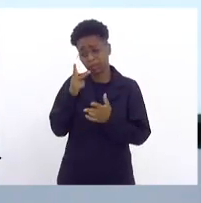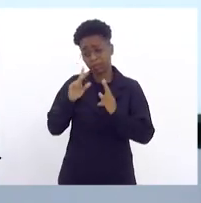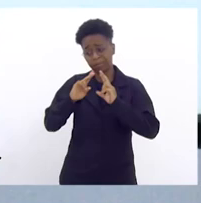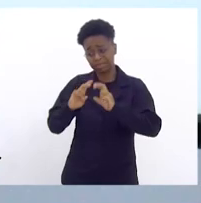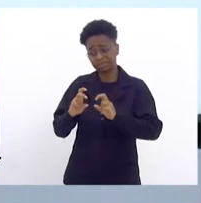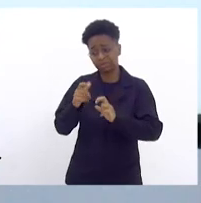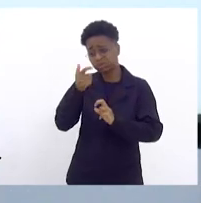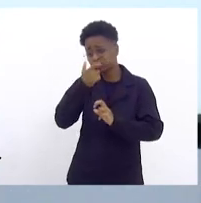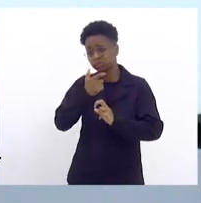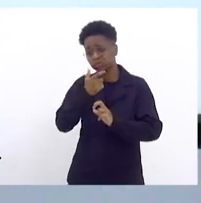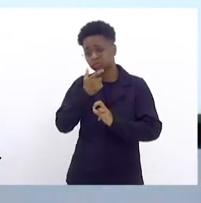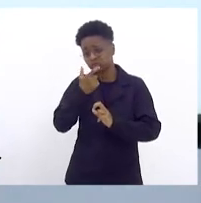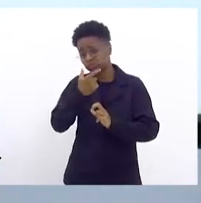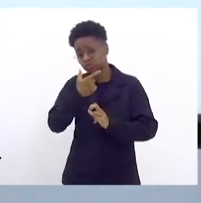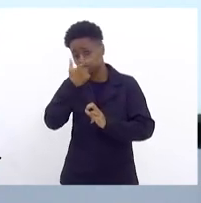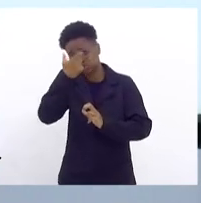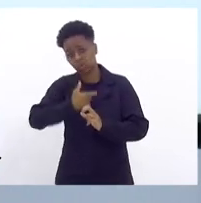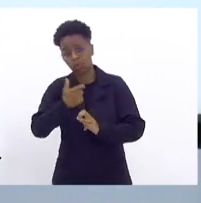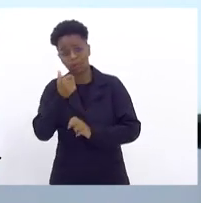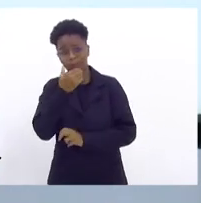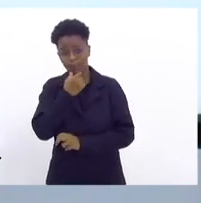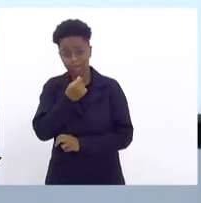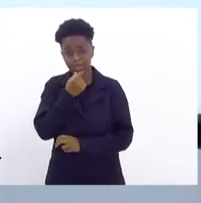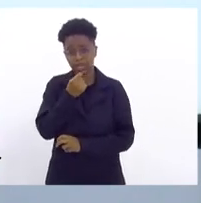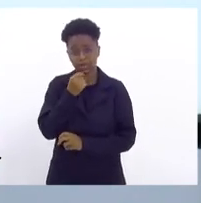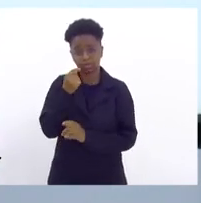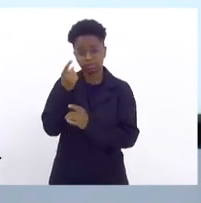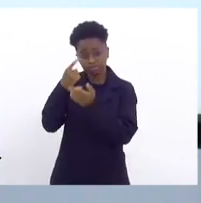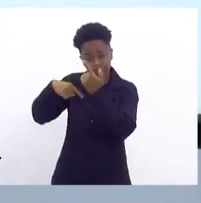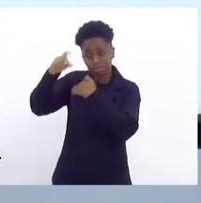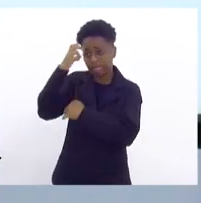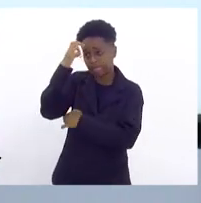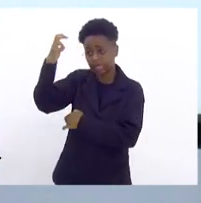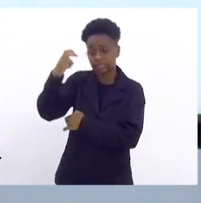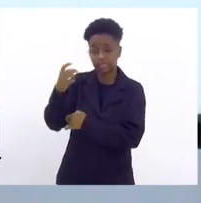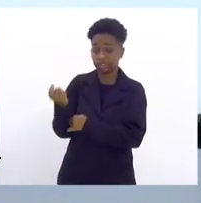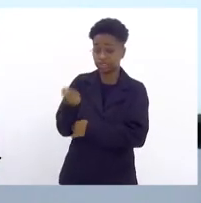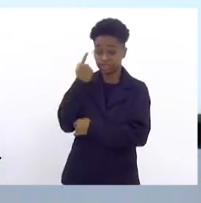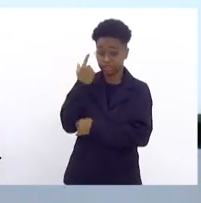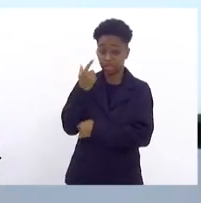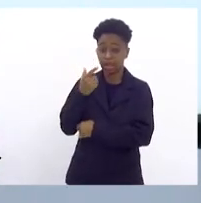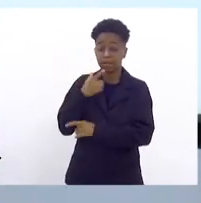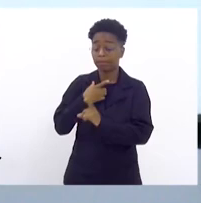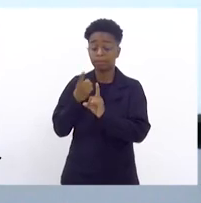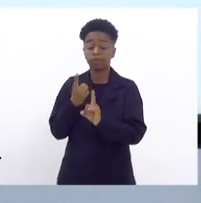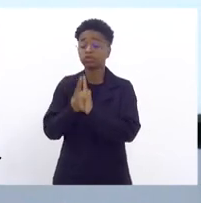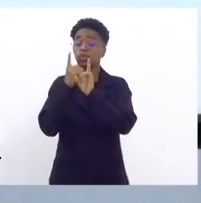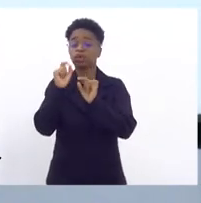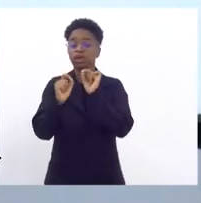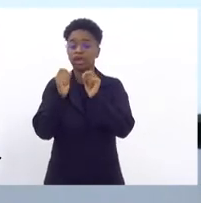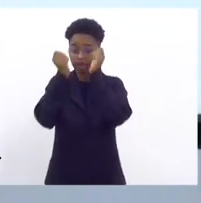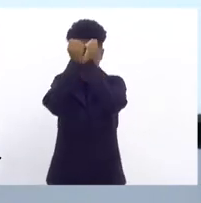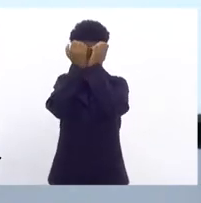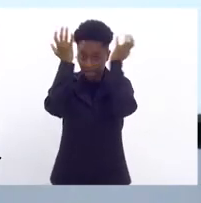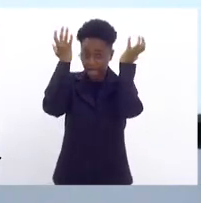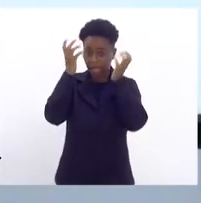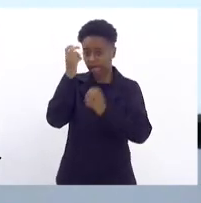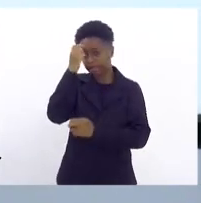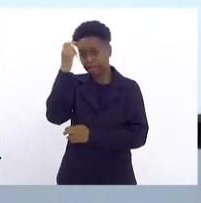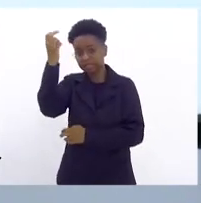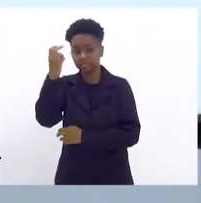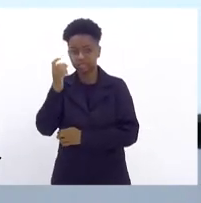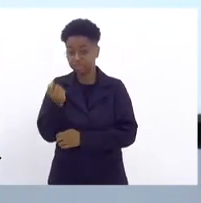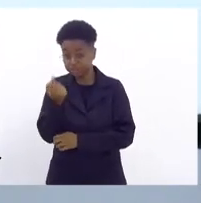apenas e cresci assim qual era o meu diagnóstico imperativo TDH inteligência